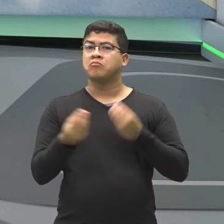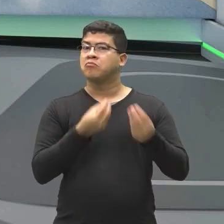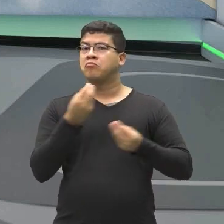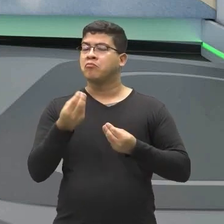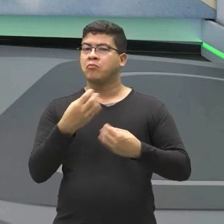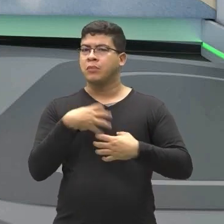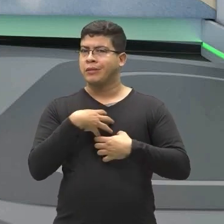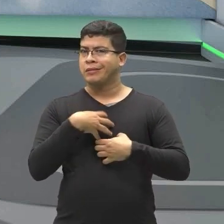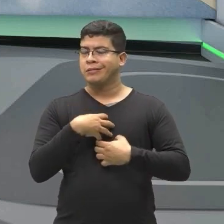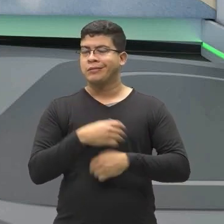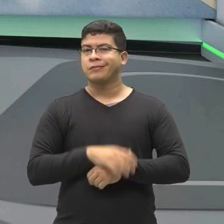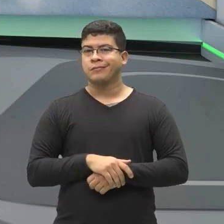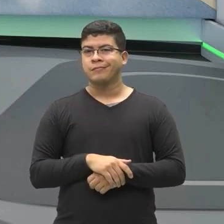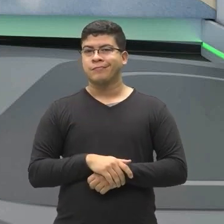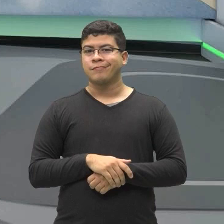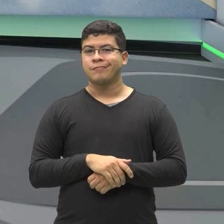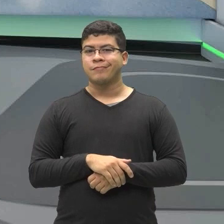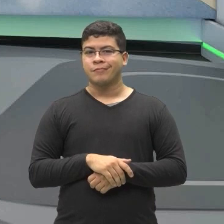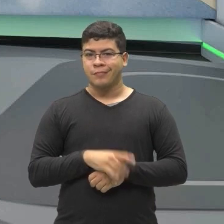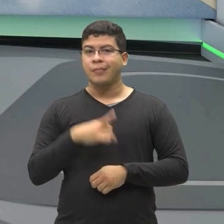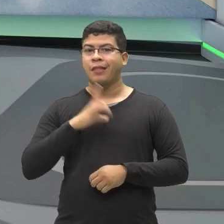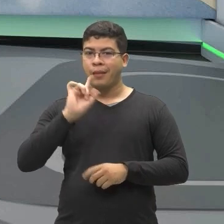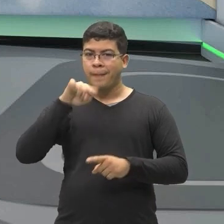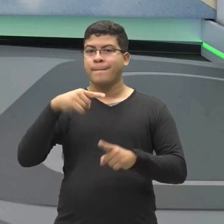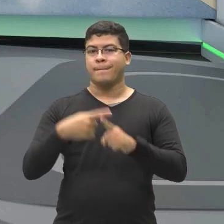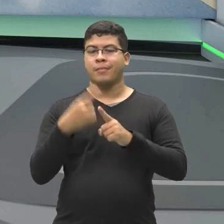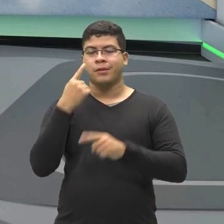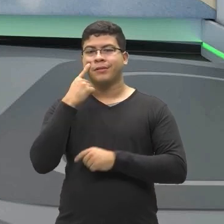tá bom? E temos mais uma informação.